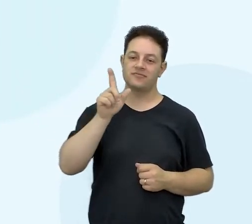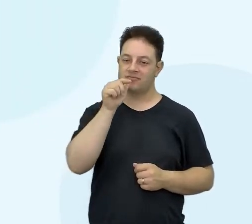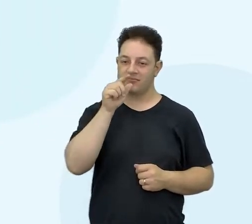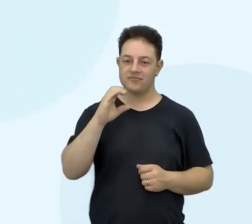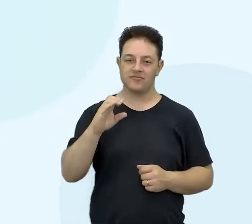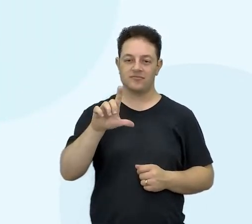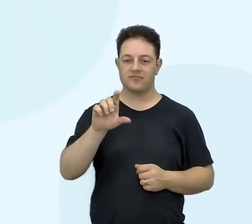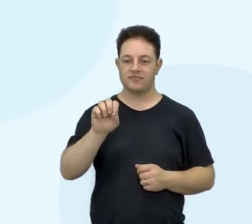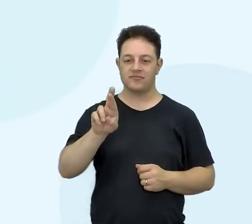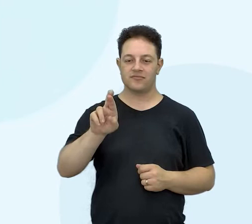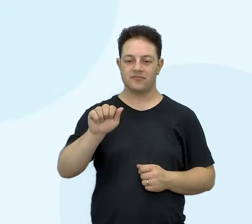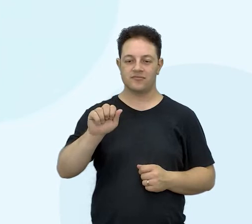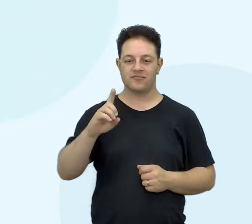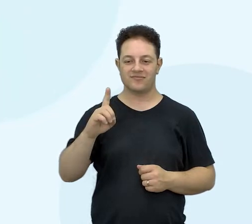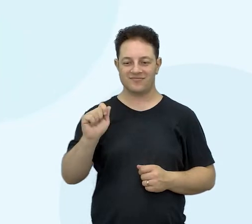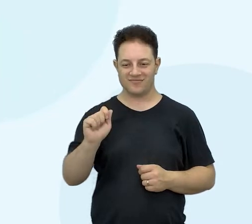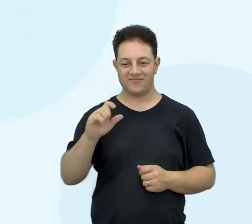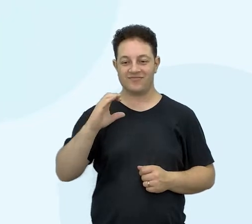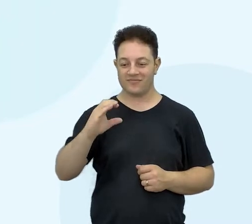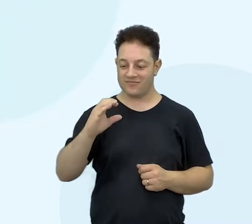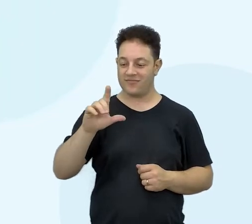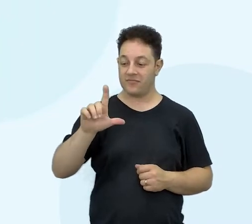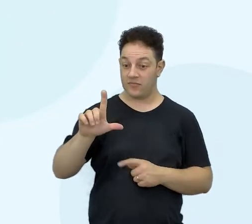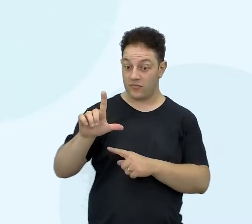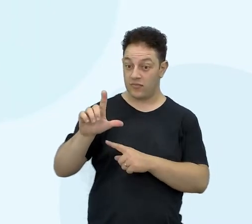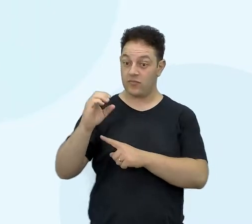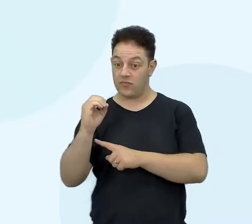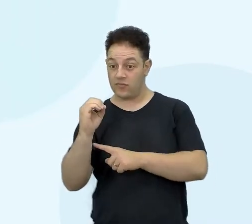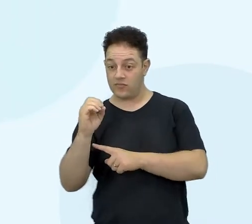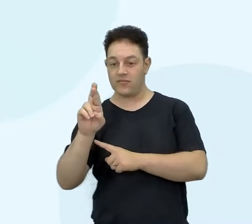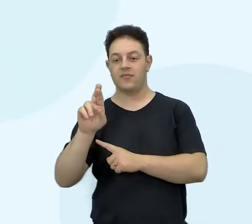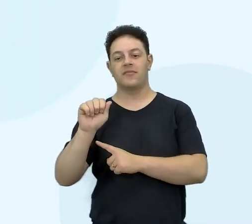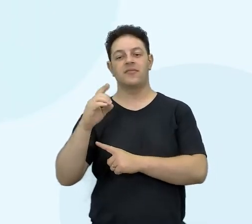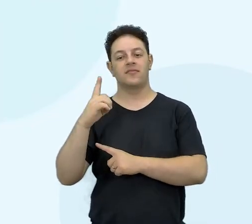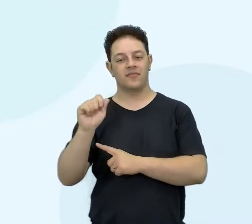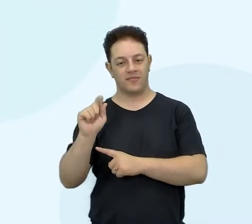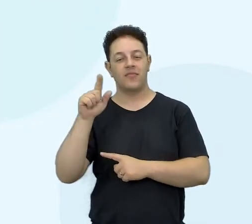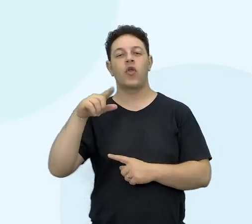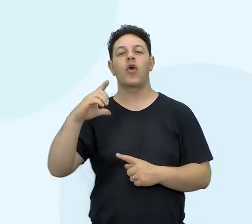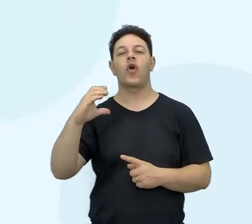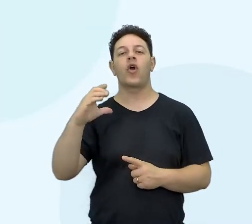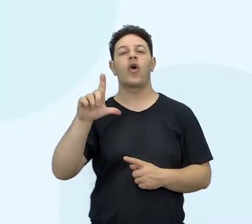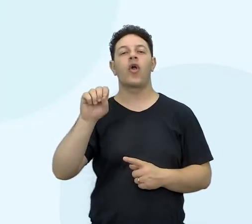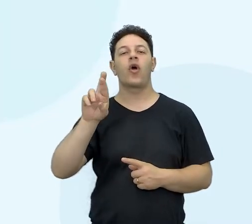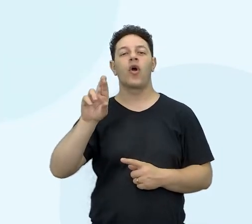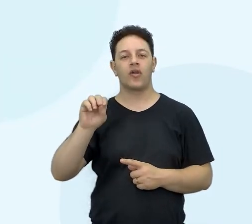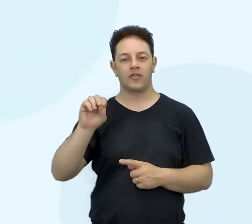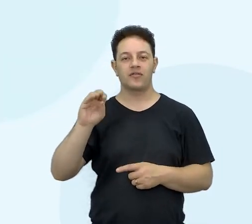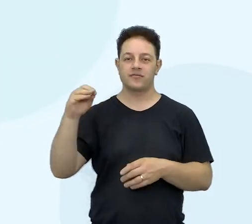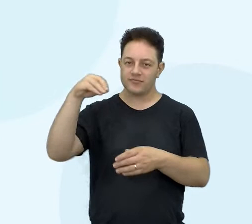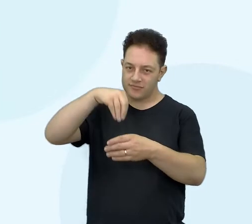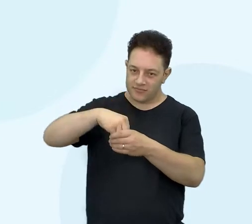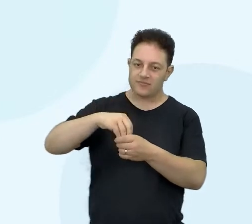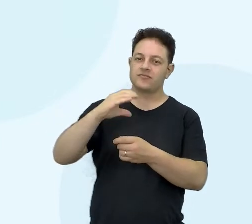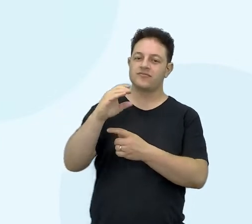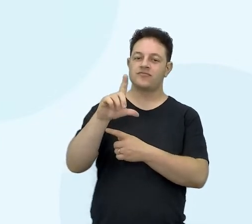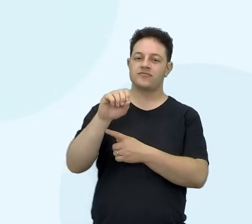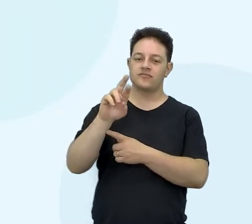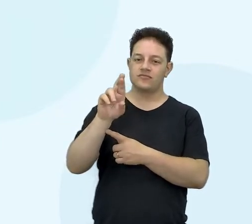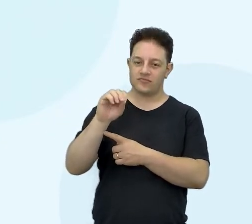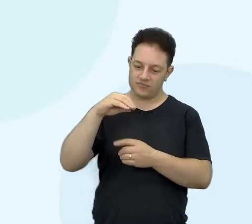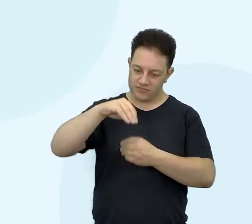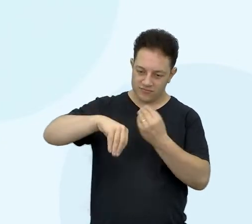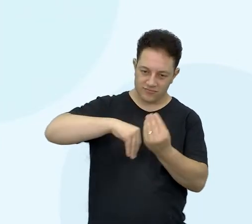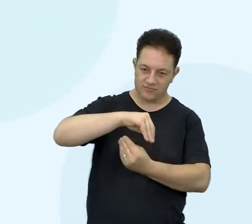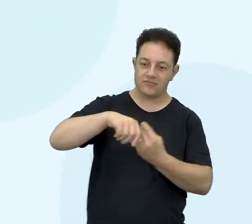É clorada, tá? Não é corada, não. É clorada, que tem cloro. O cloro é um gás, eu preciso clorar a